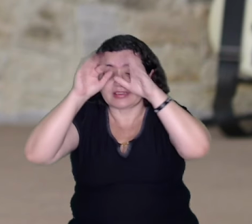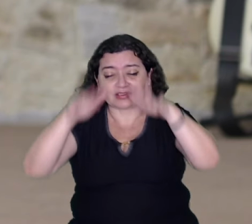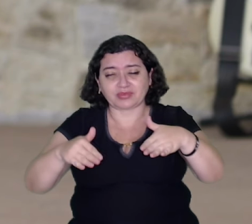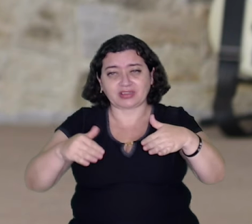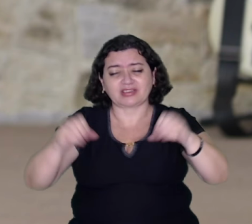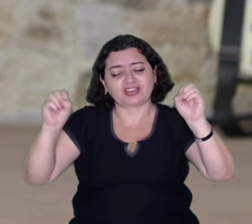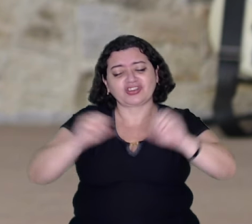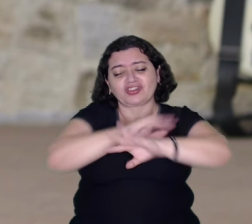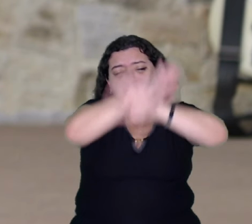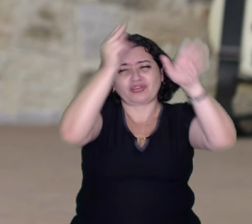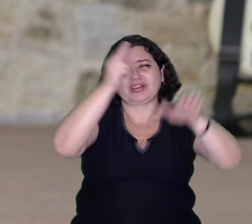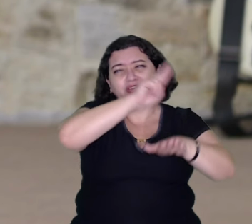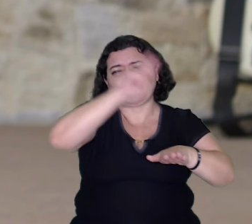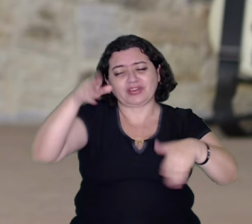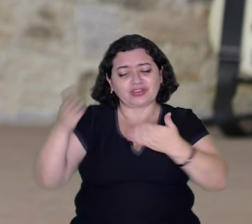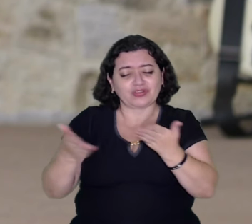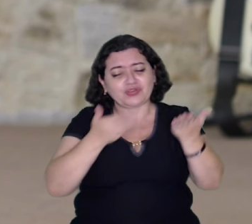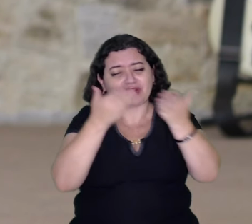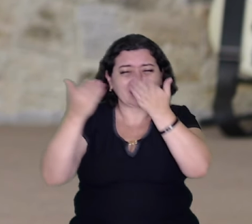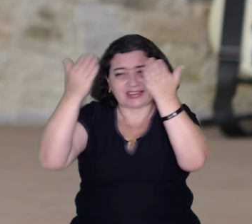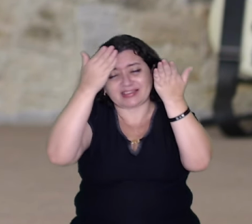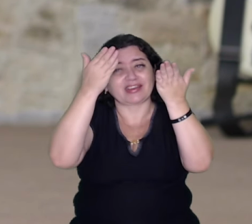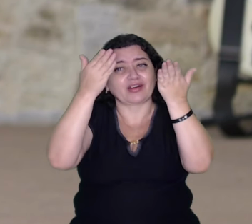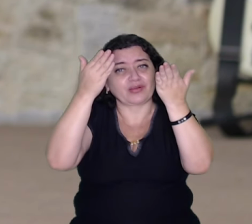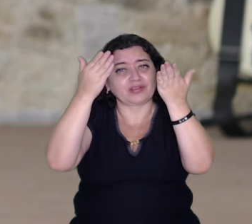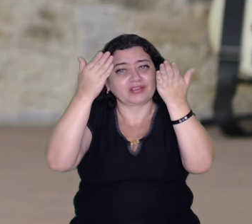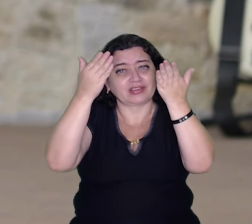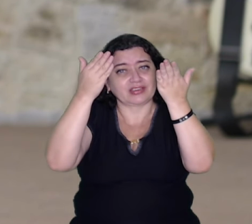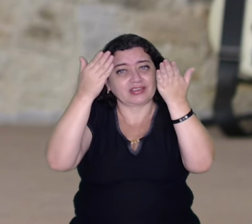Glorifique o nome dEle, exalta Ele.